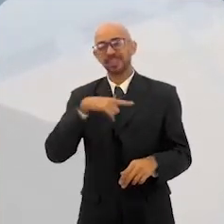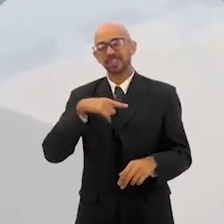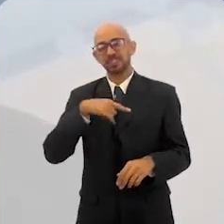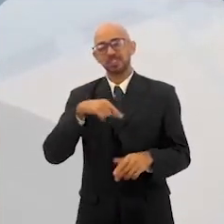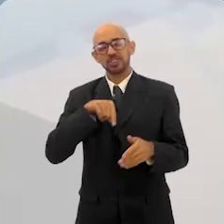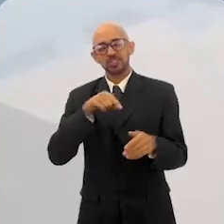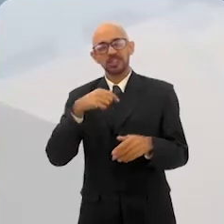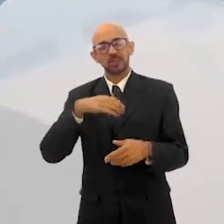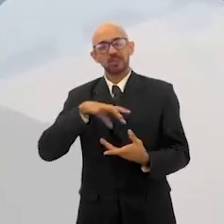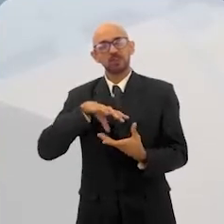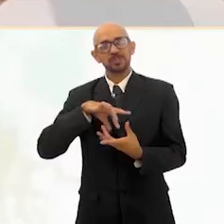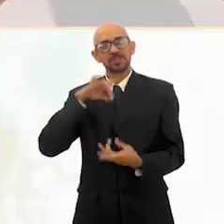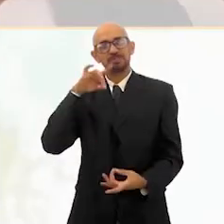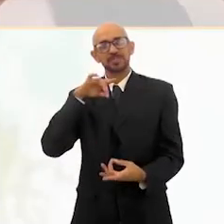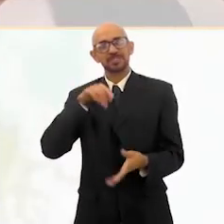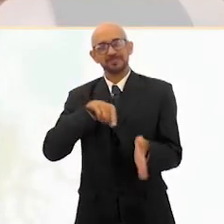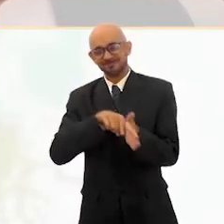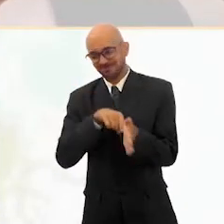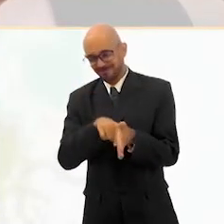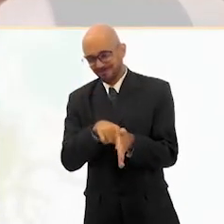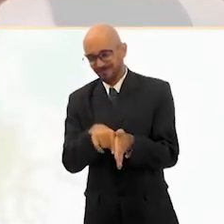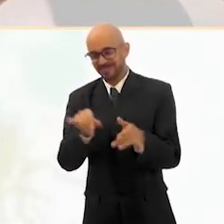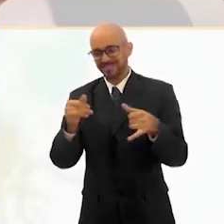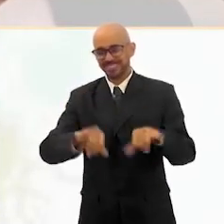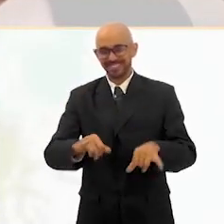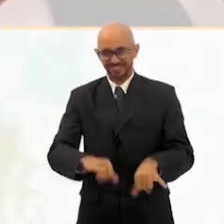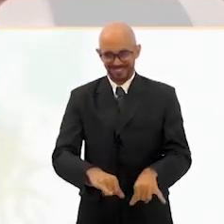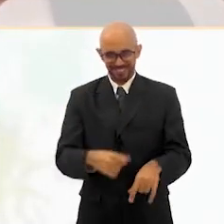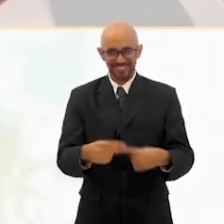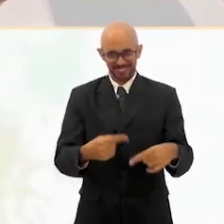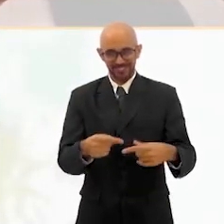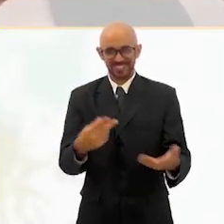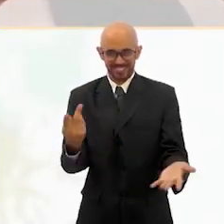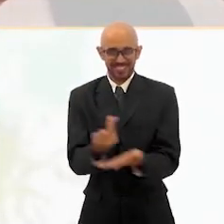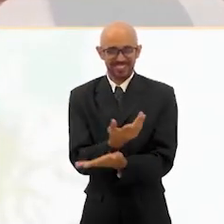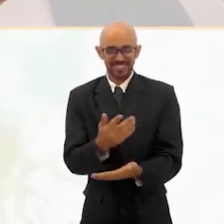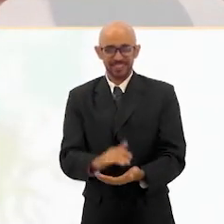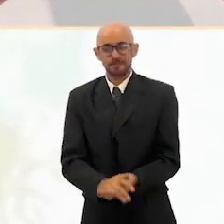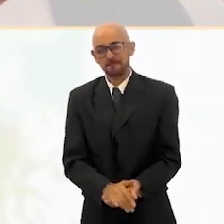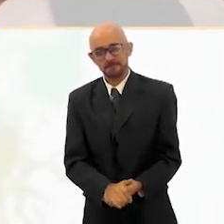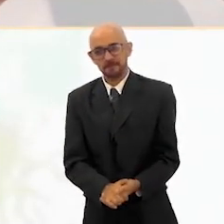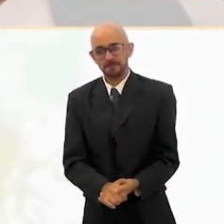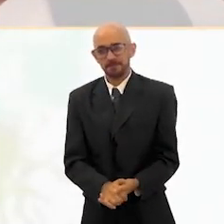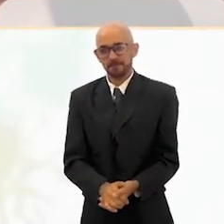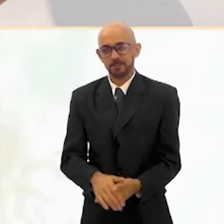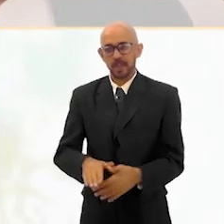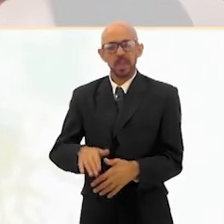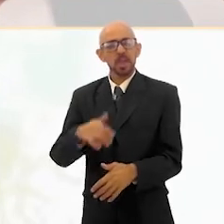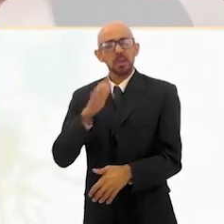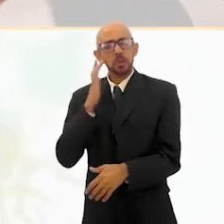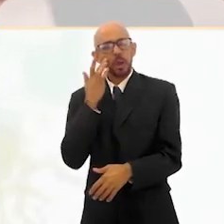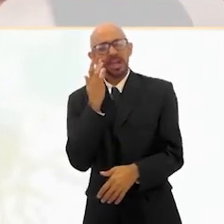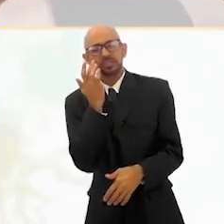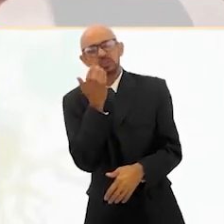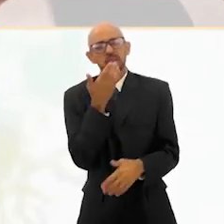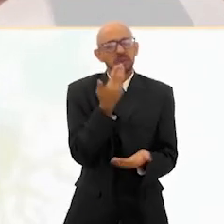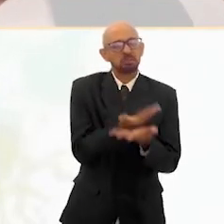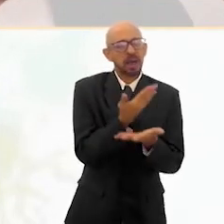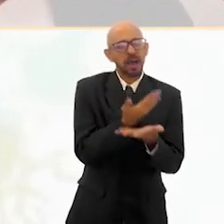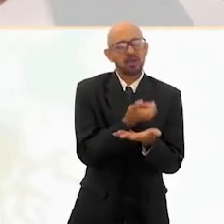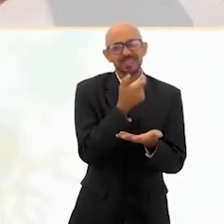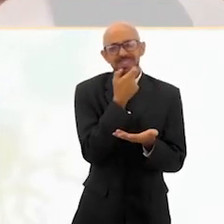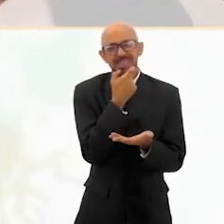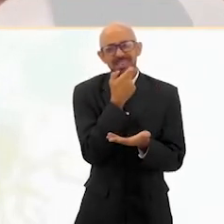de químico, de pesquisador, né? Que depois veio se consolidar. Eu acho que foi numa aula de inglês e